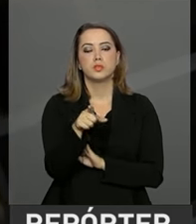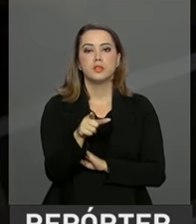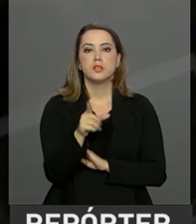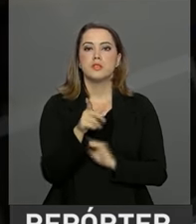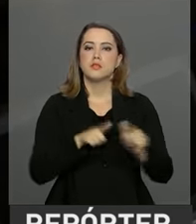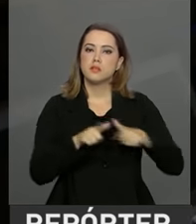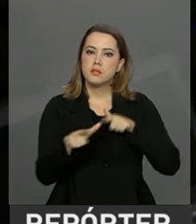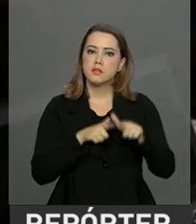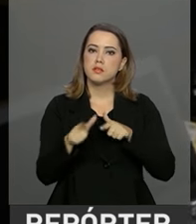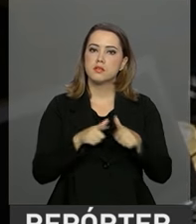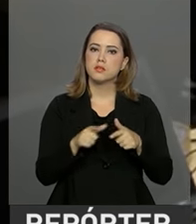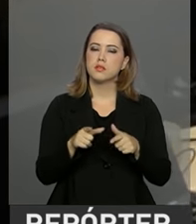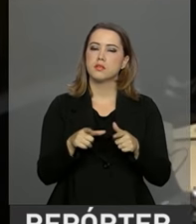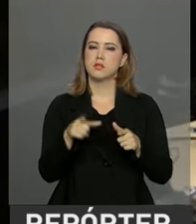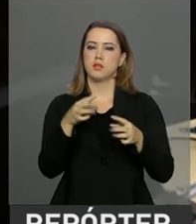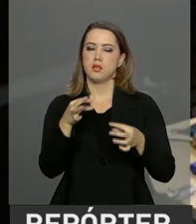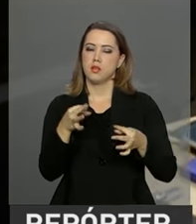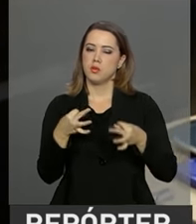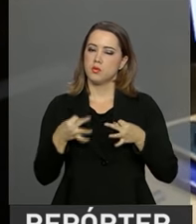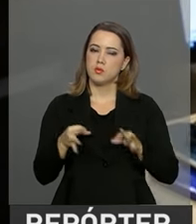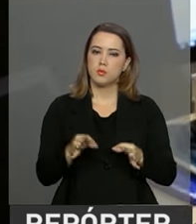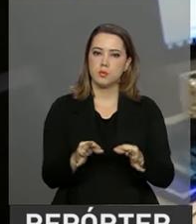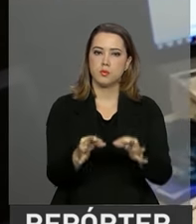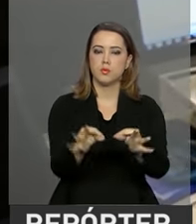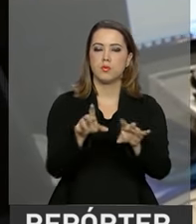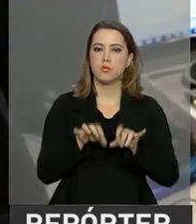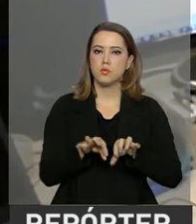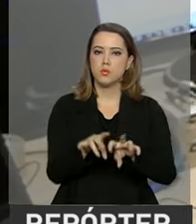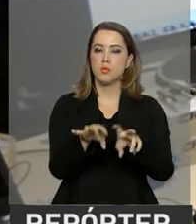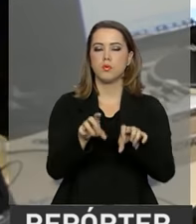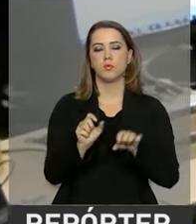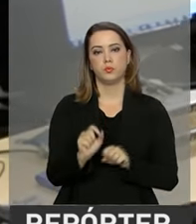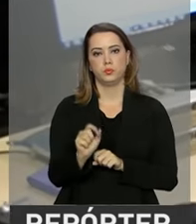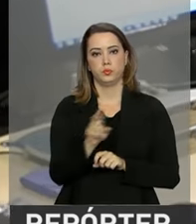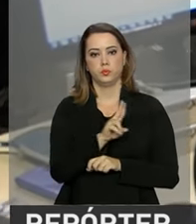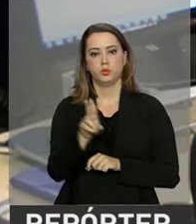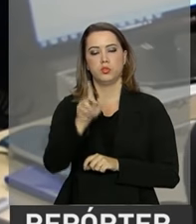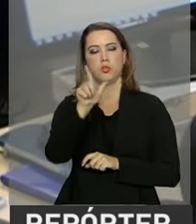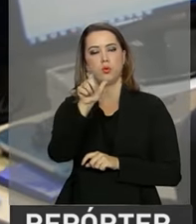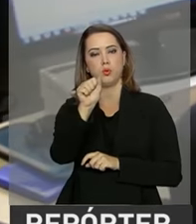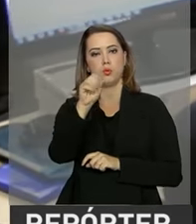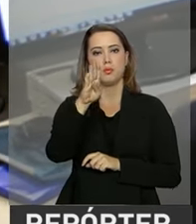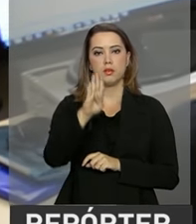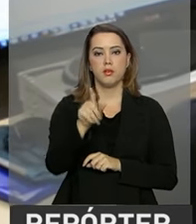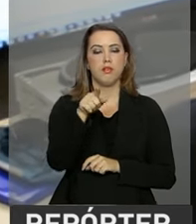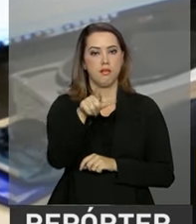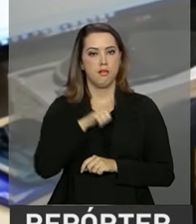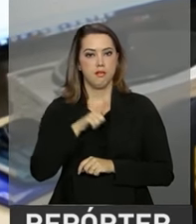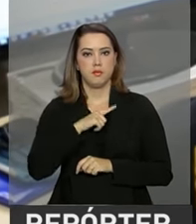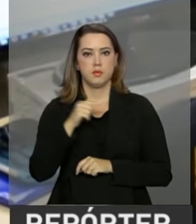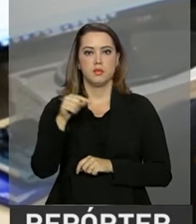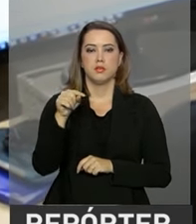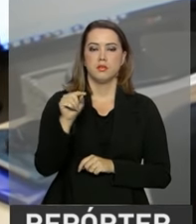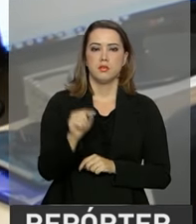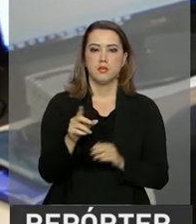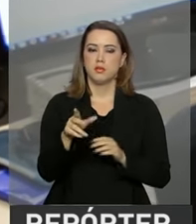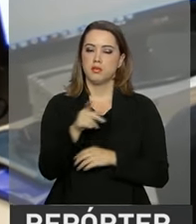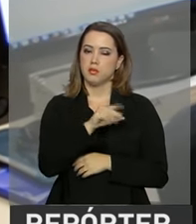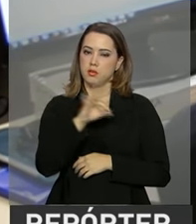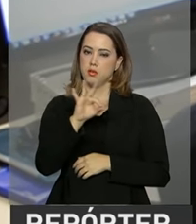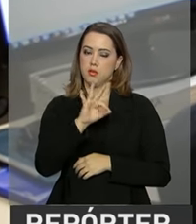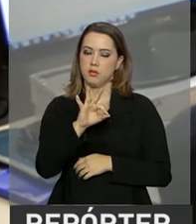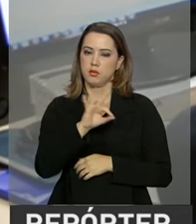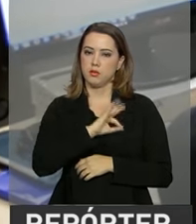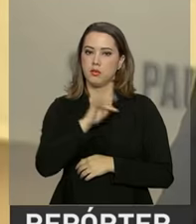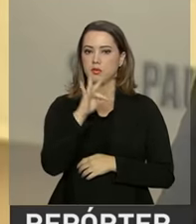de tecnologia contra vem de dinheiro Lab LD uma das unidades fica na Superintendência da Polícia Federal